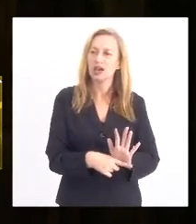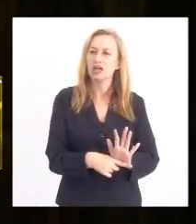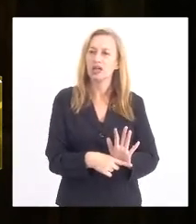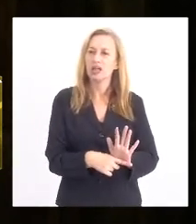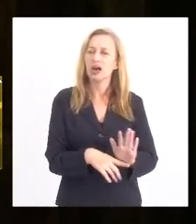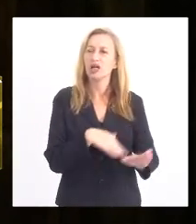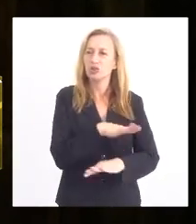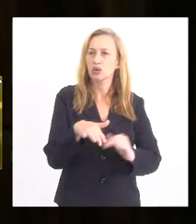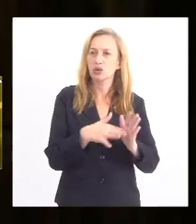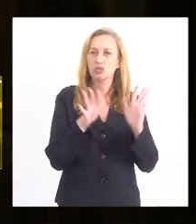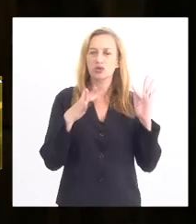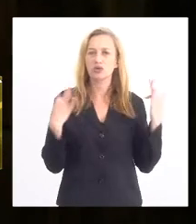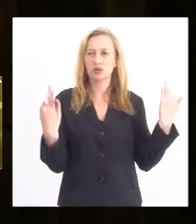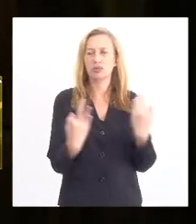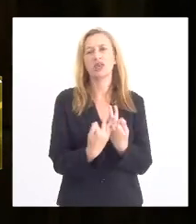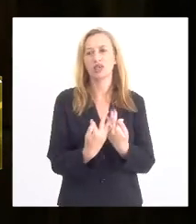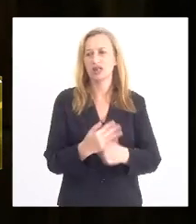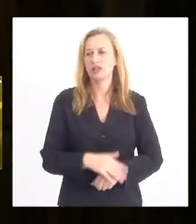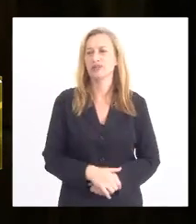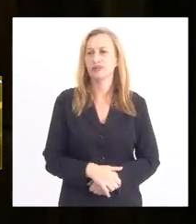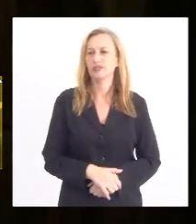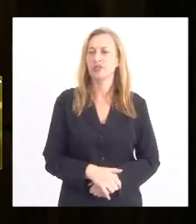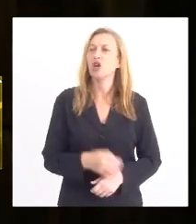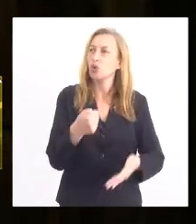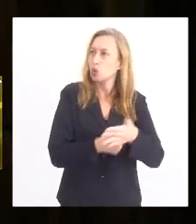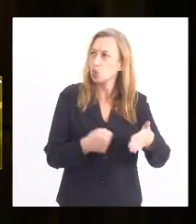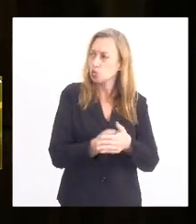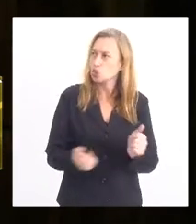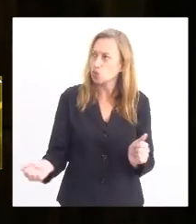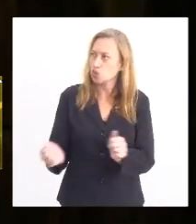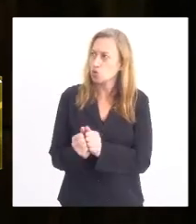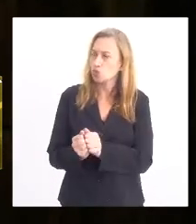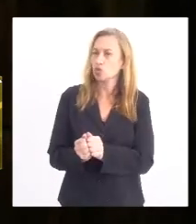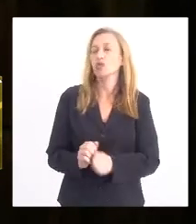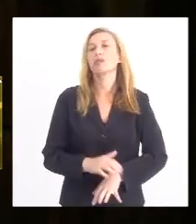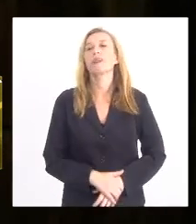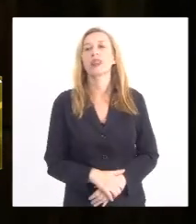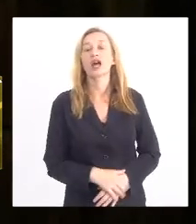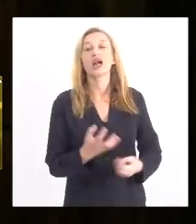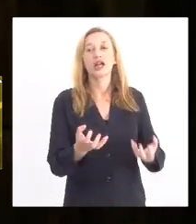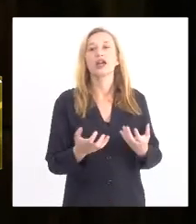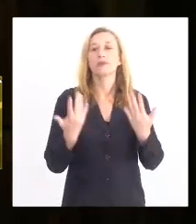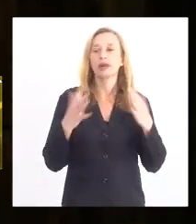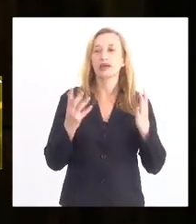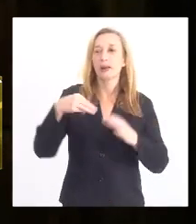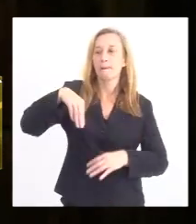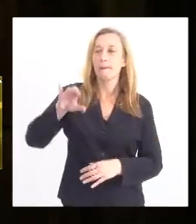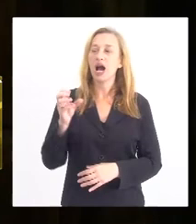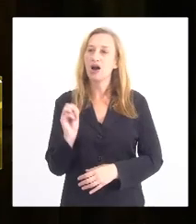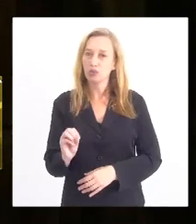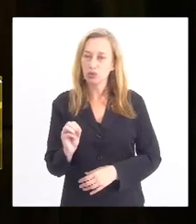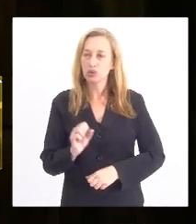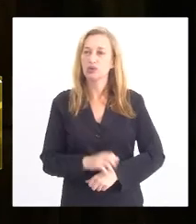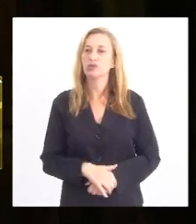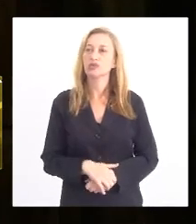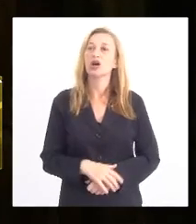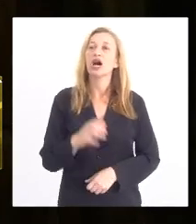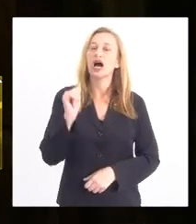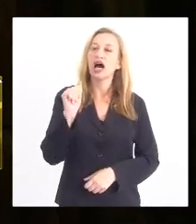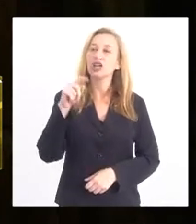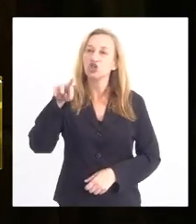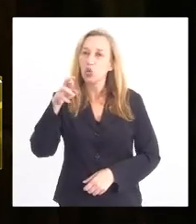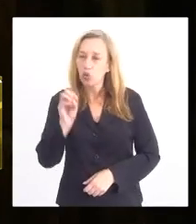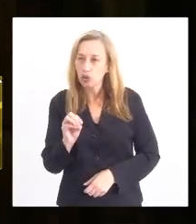de família e nós temos sempre juntos lutado Por isso quero saudar o Marco navega do confete ou virou o